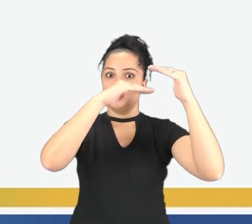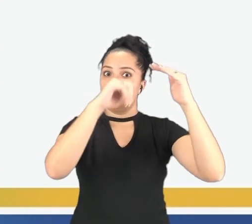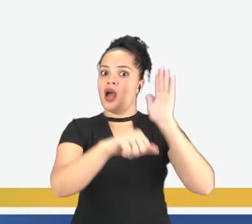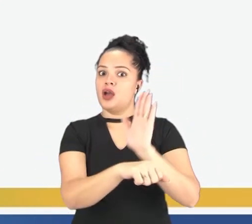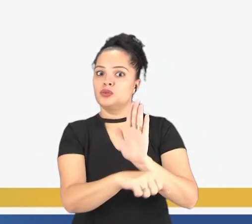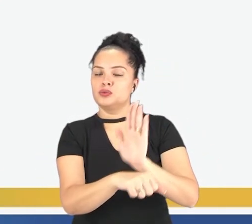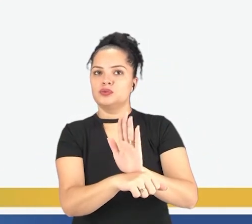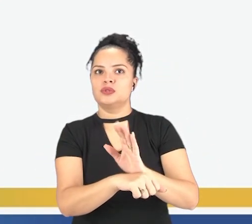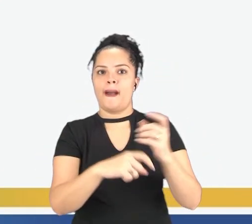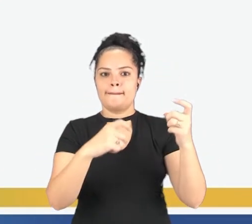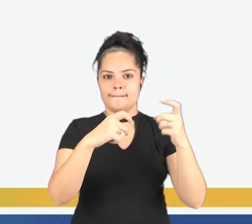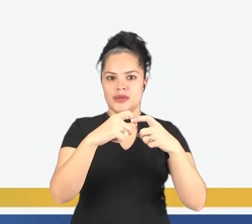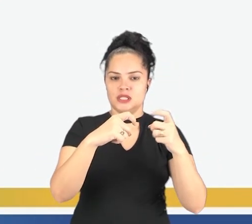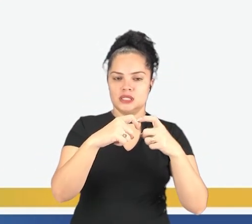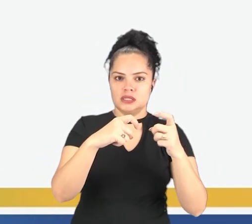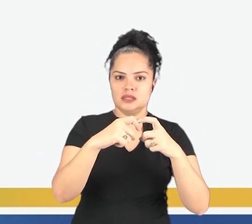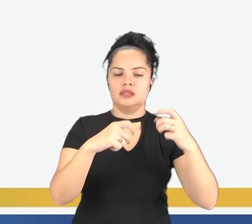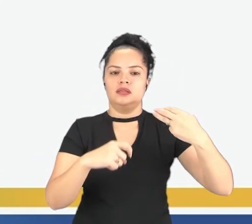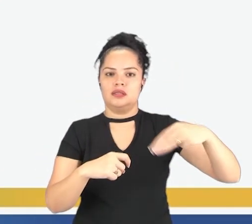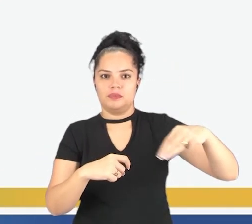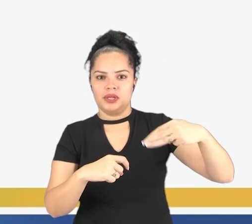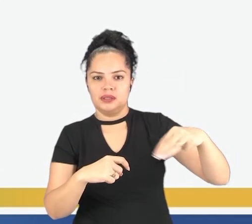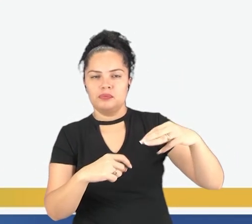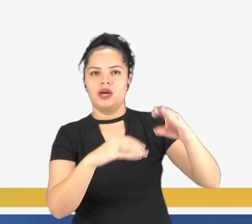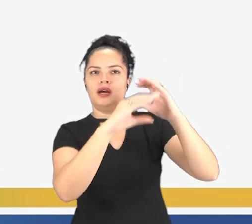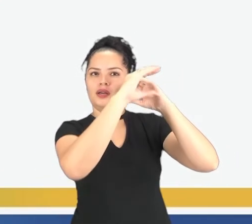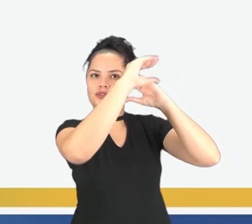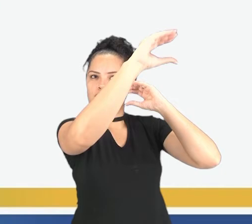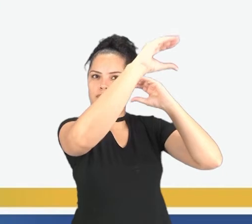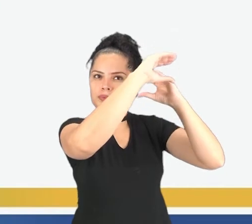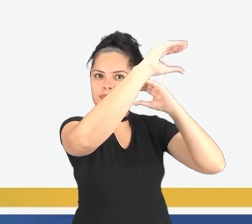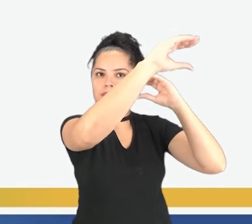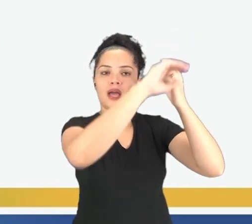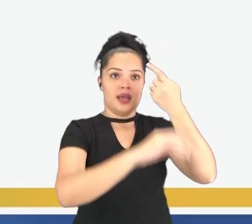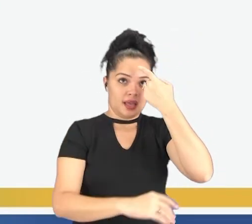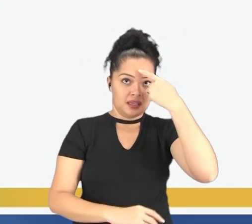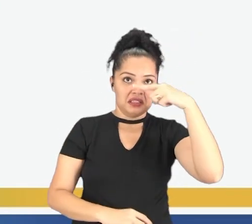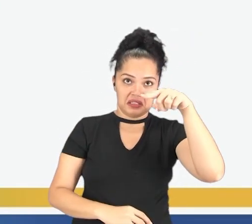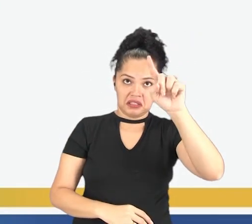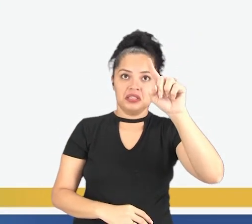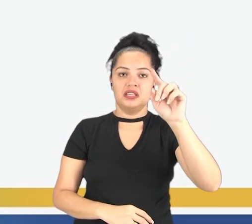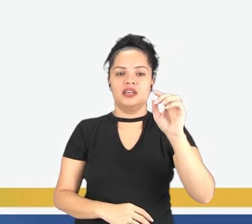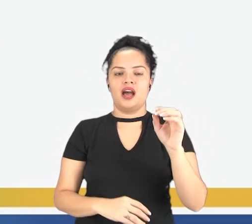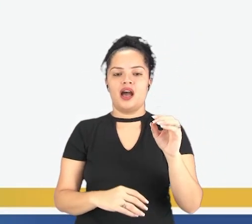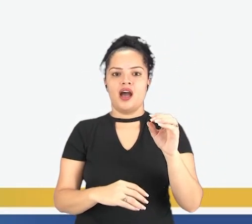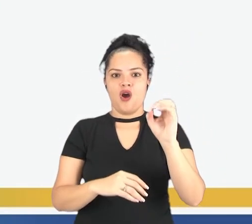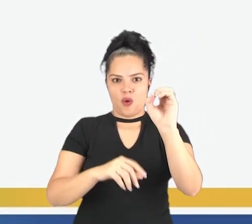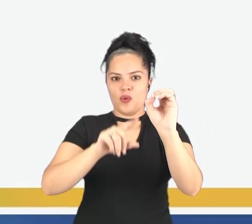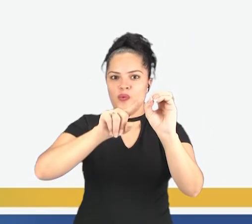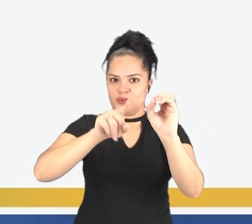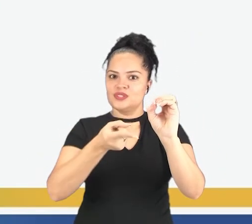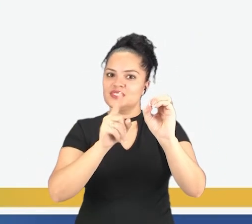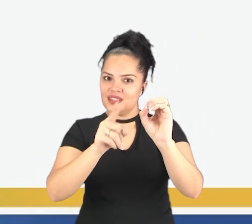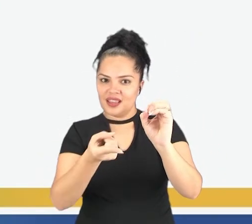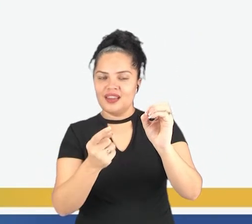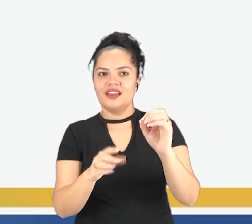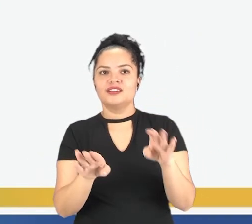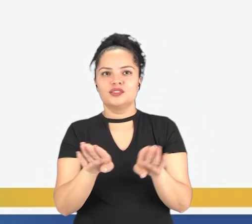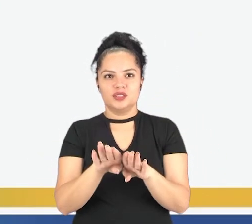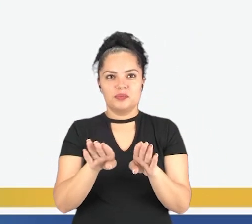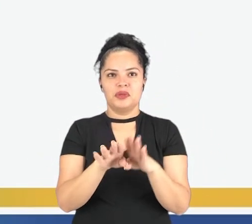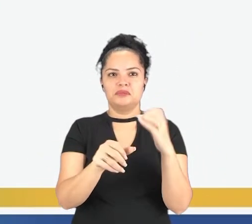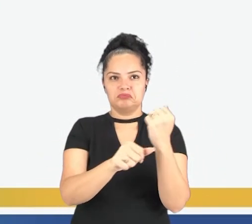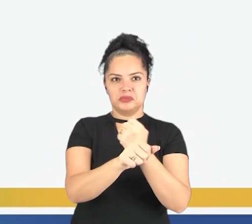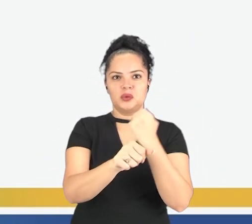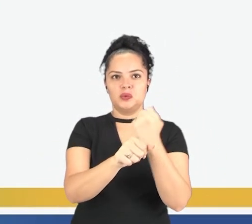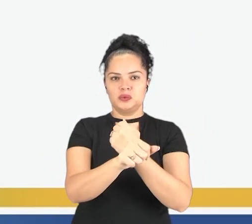a matemática, com destaque para a invenção das casas decimais e do zero. Ergueram pirâmides e palácios